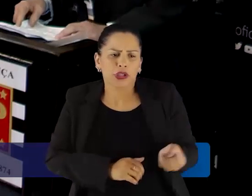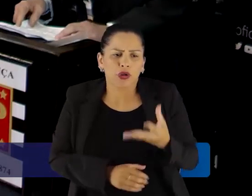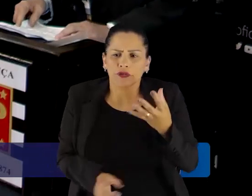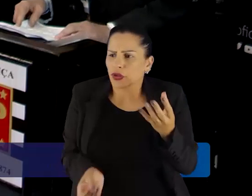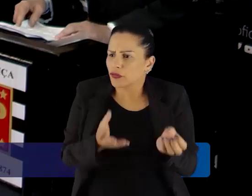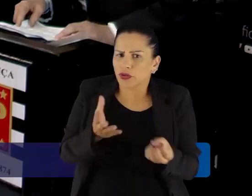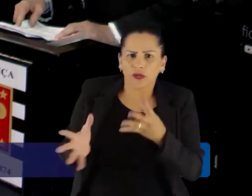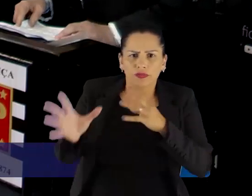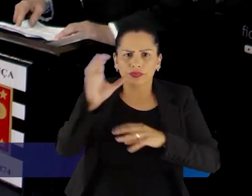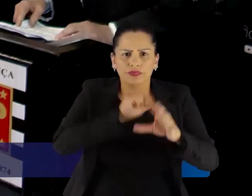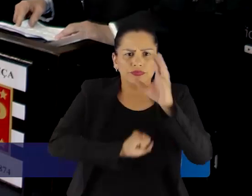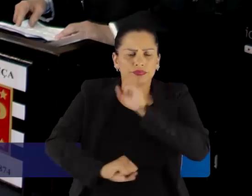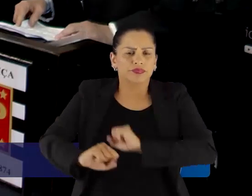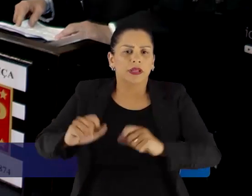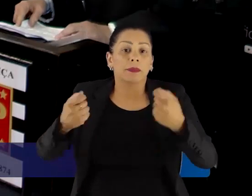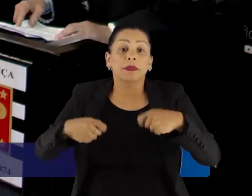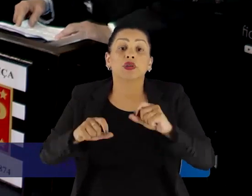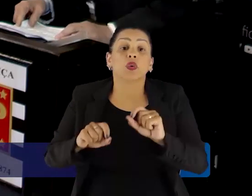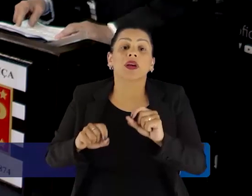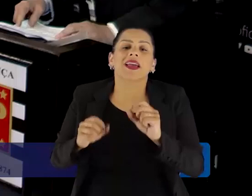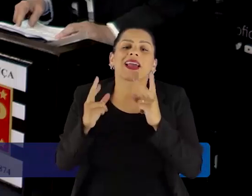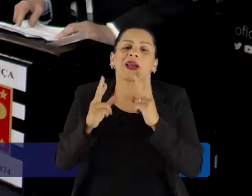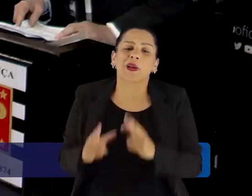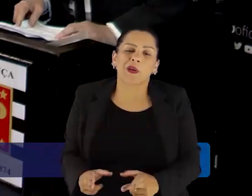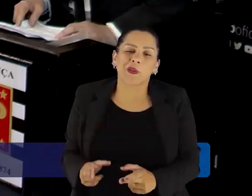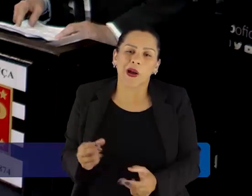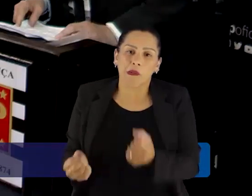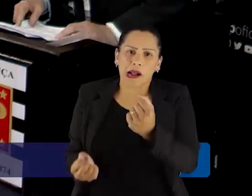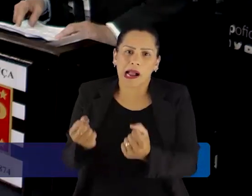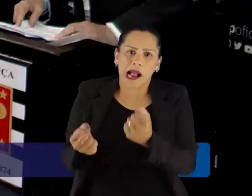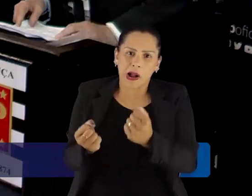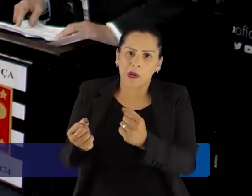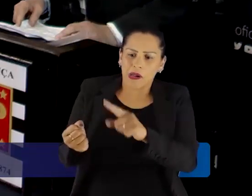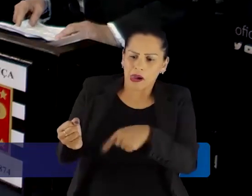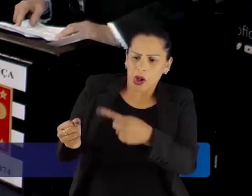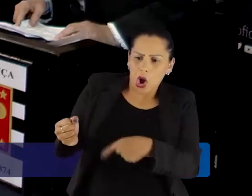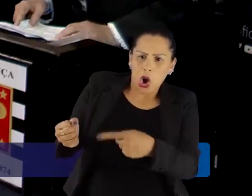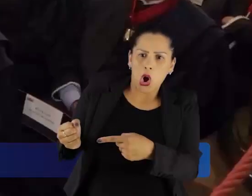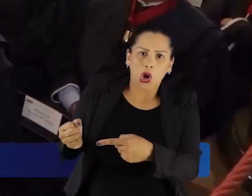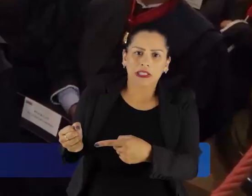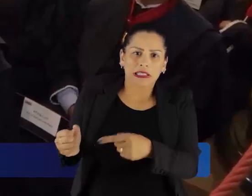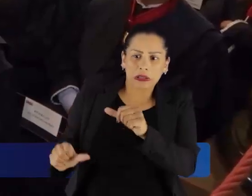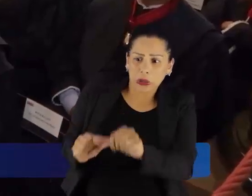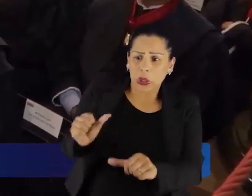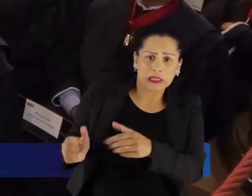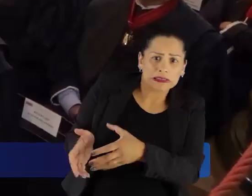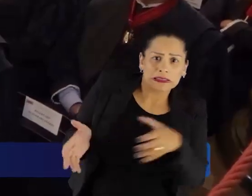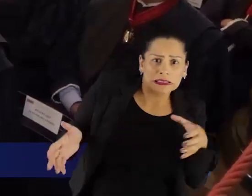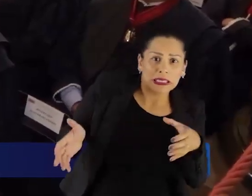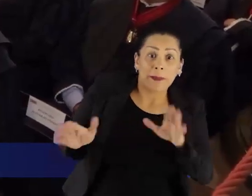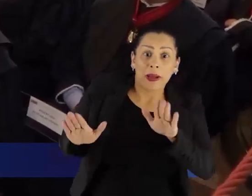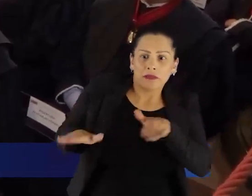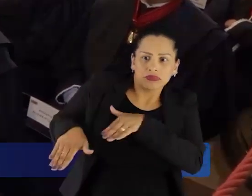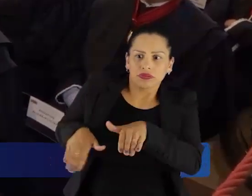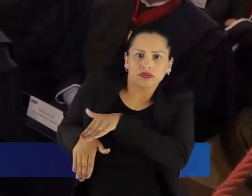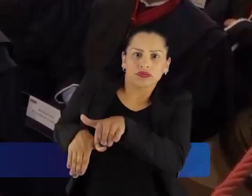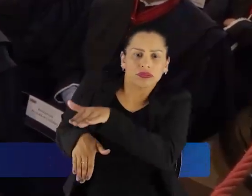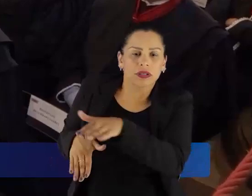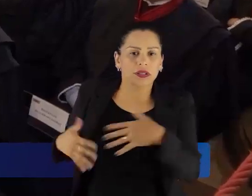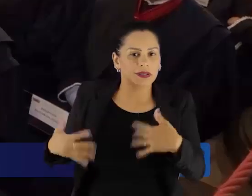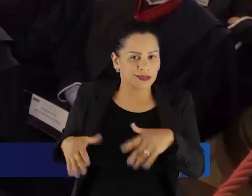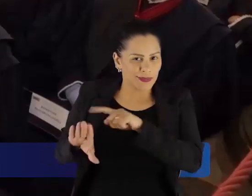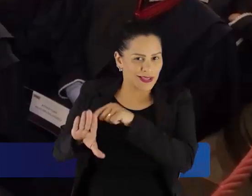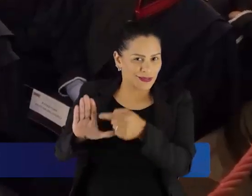disse tivemos que trocar a roda do carro com ele movimento porém conseguimos os